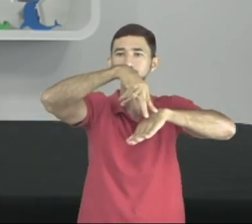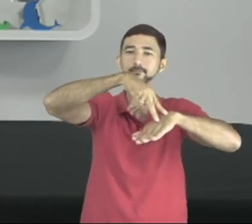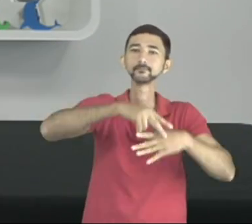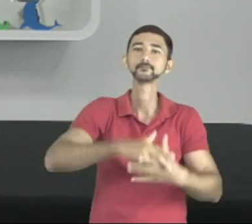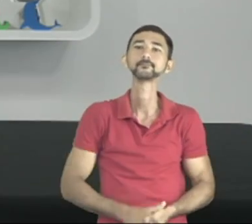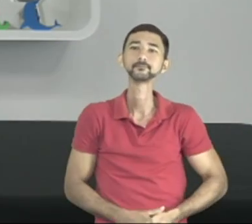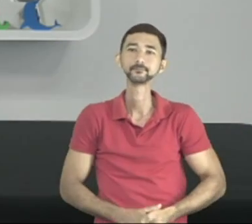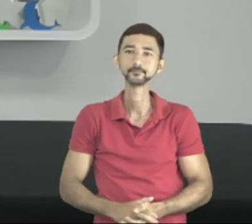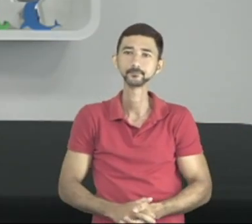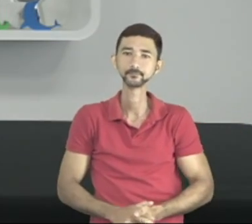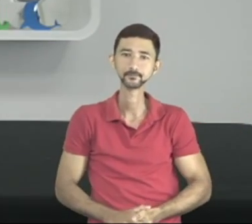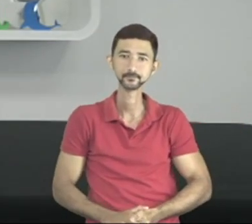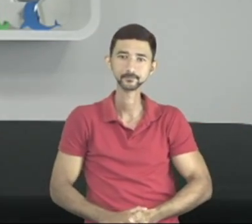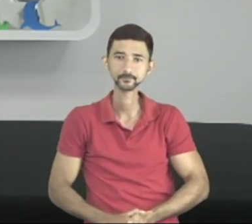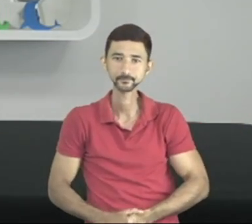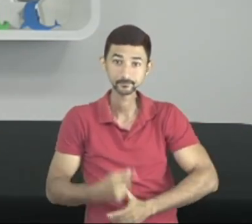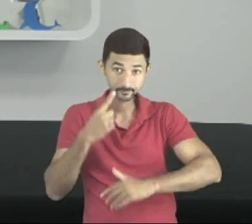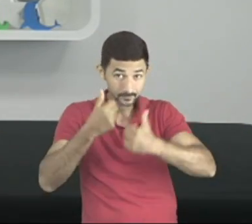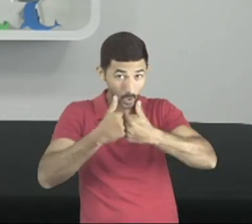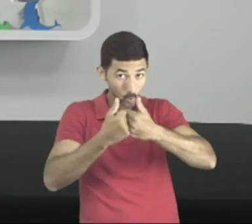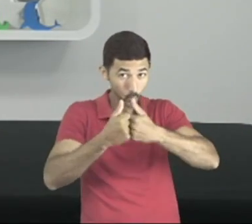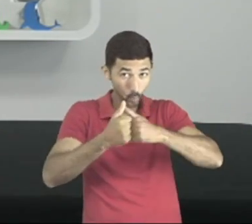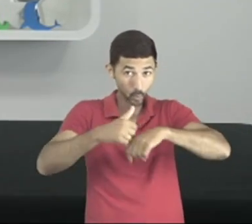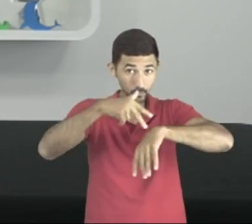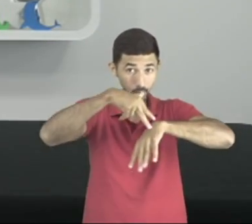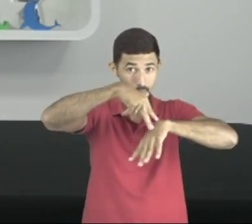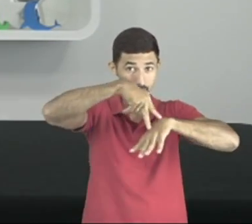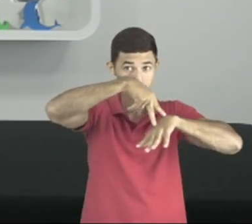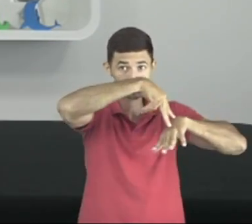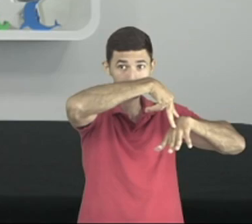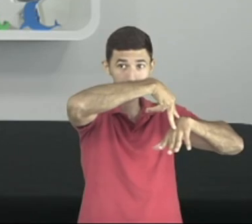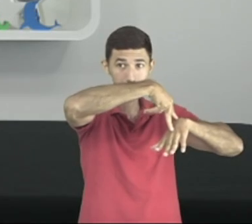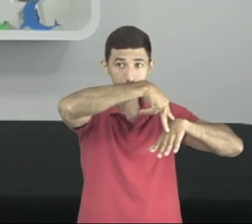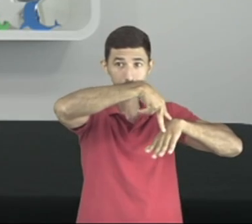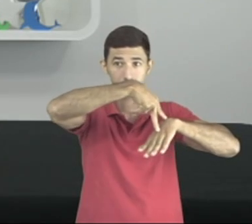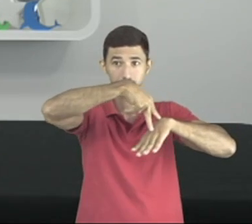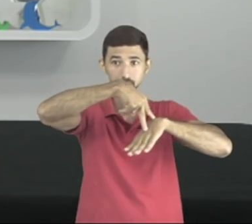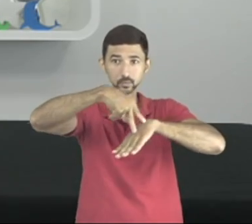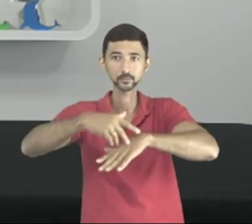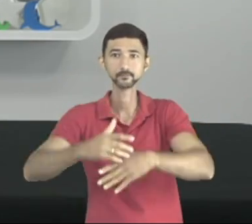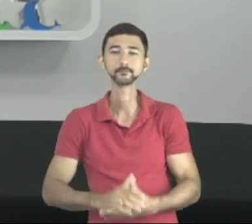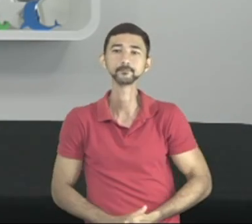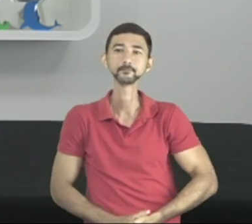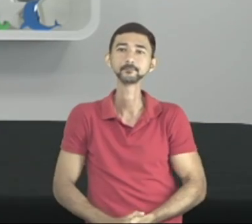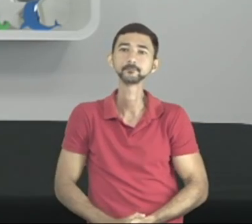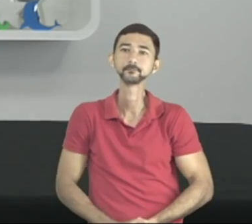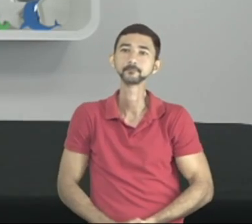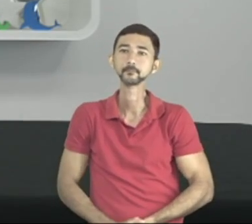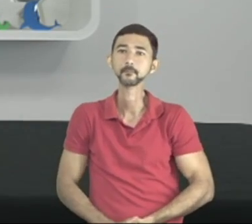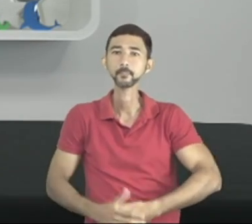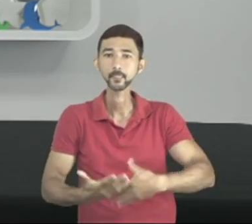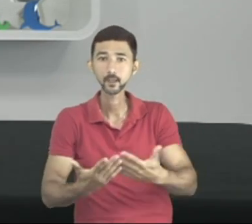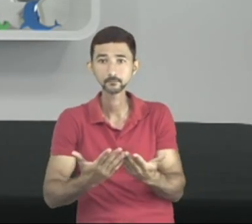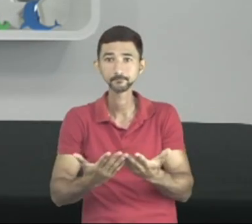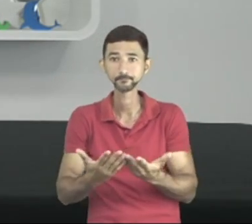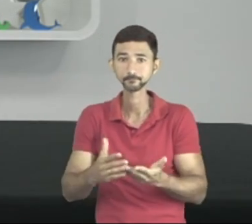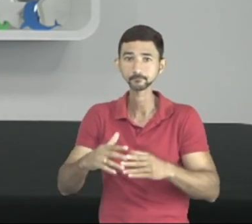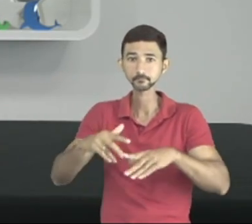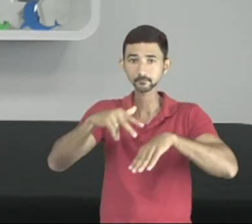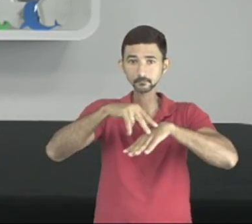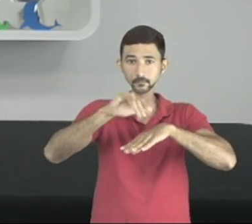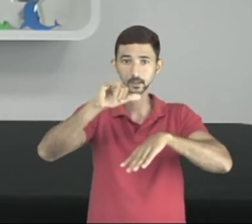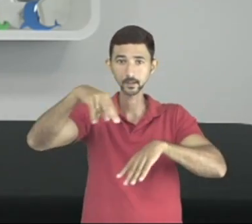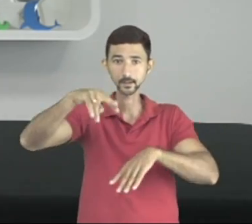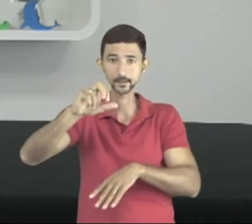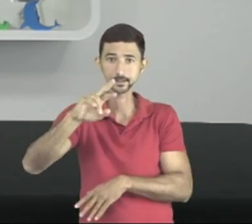Você tá solto ali. Deveria ter cinto de segurança sim no ônibus, tá? E aí a gente vai, inércia é